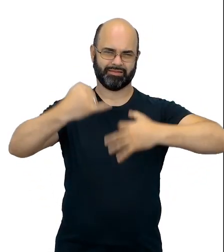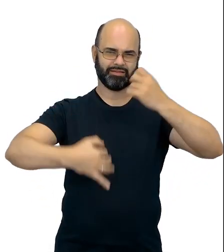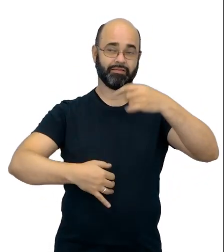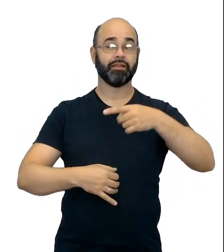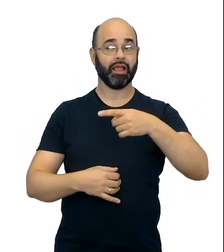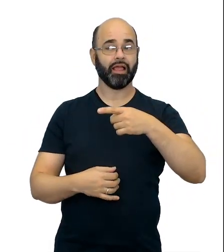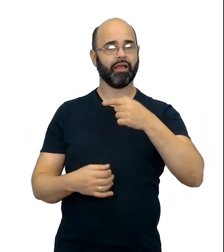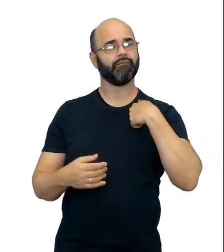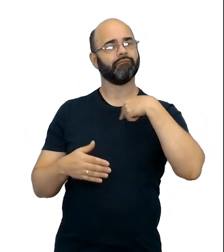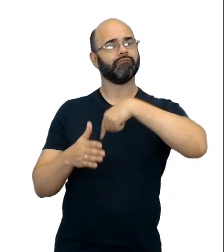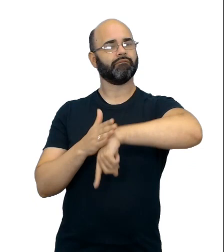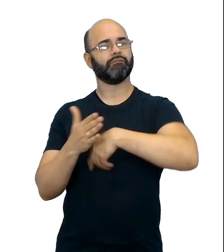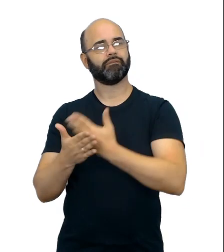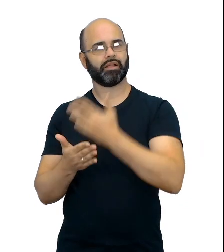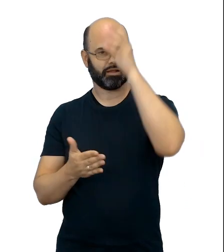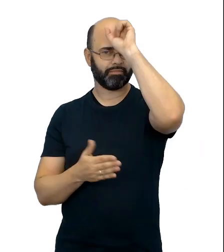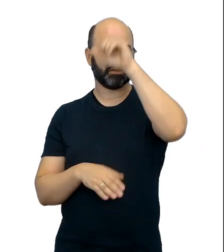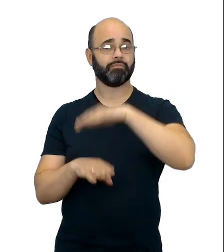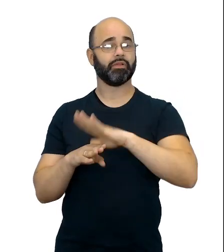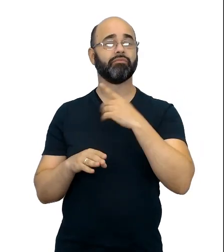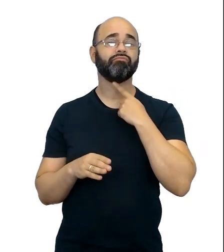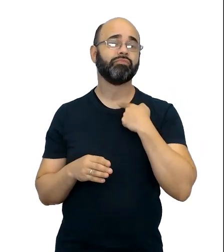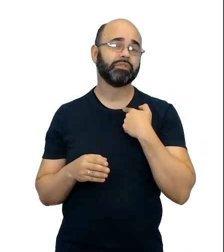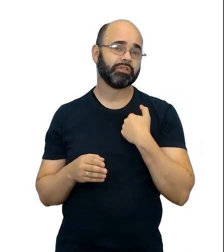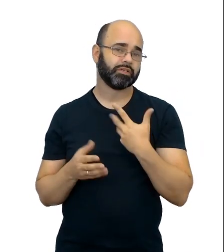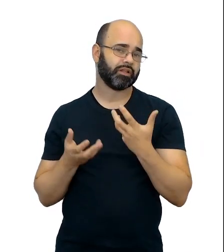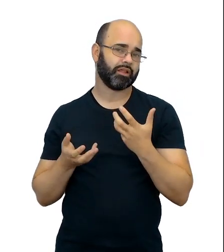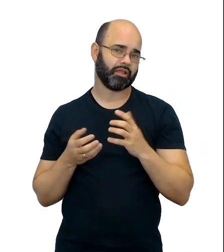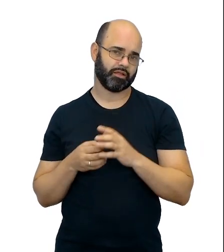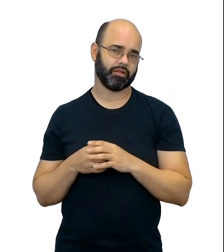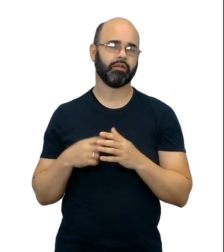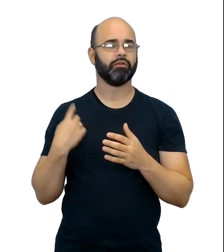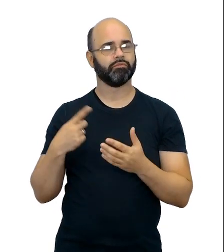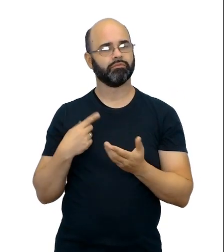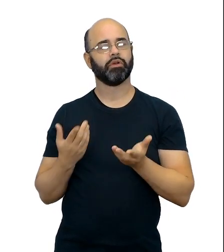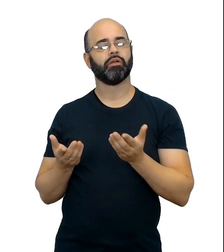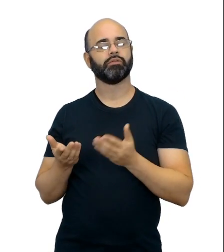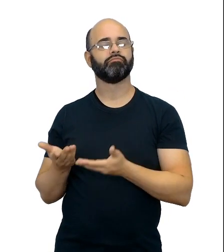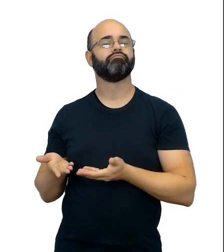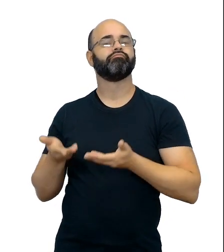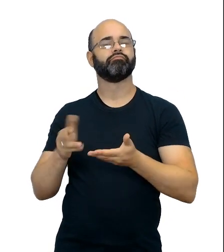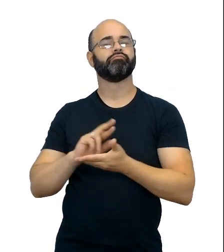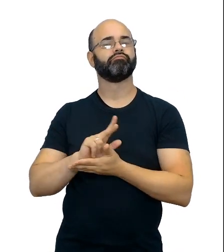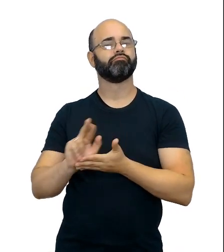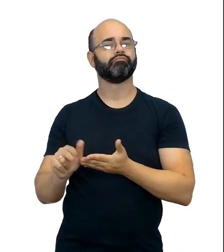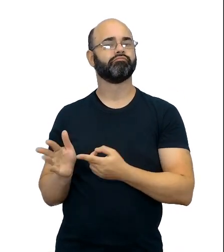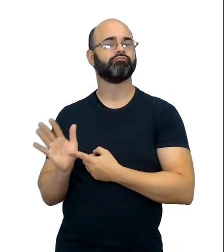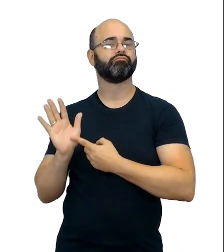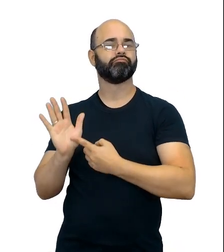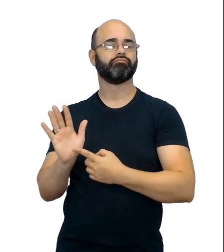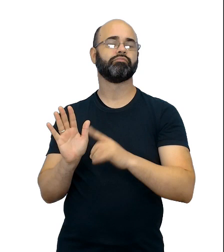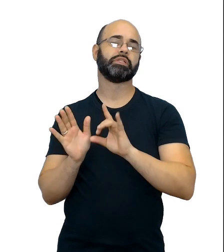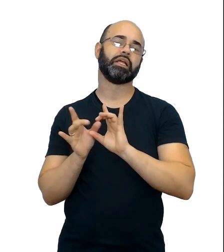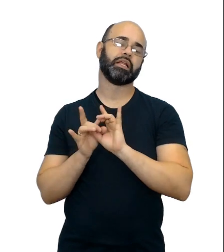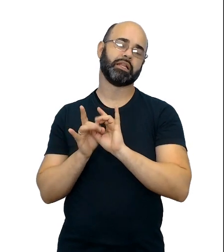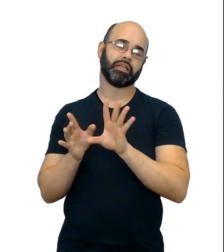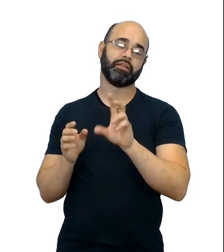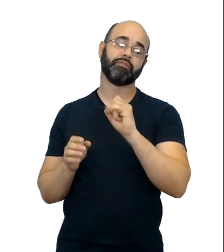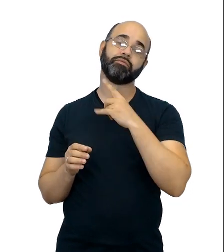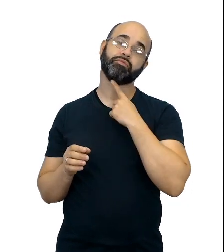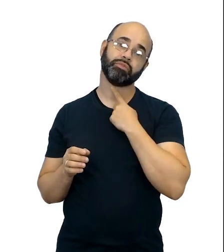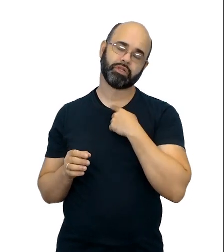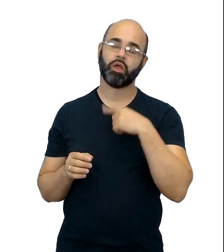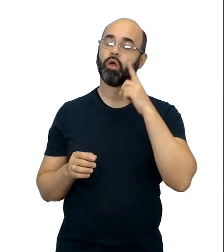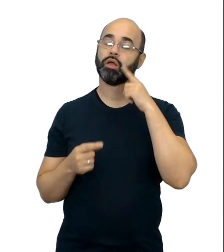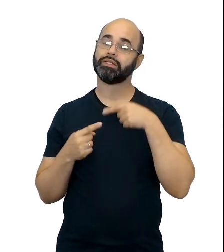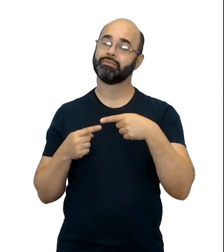para as sequências, né, que a gente está sugerindo aqui para a gente olhar para a sequência. Então, pessoal, um lembrete, na semana